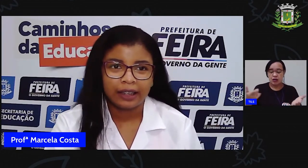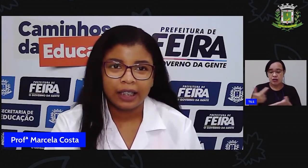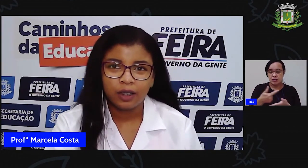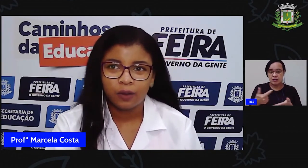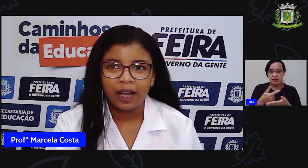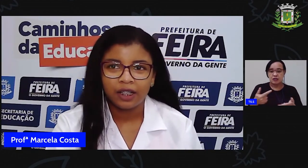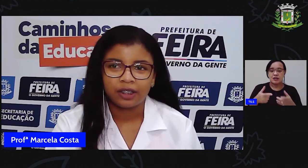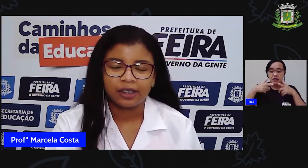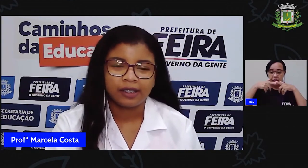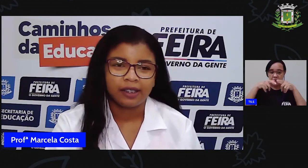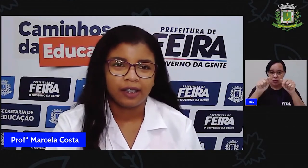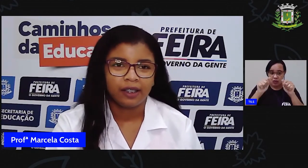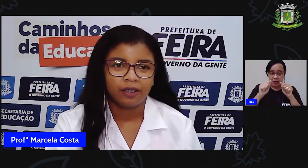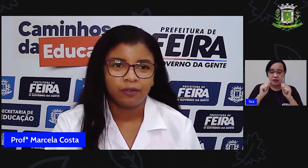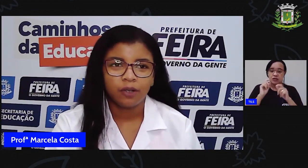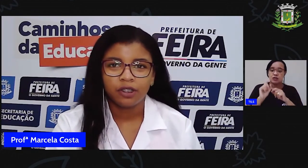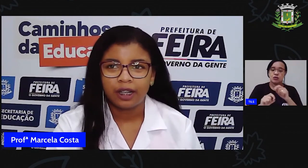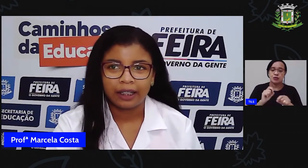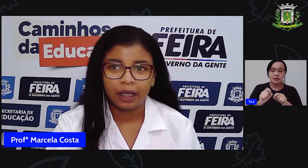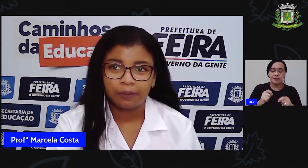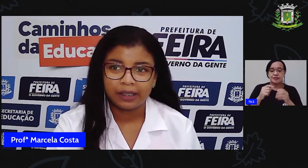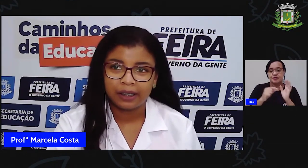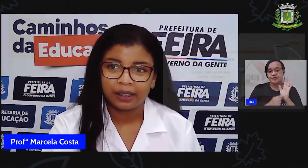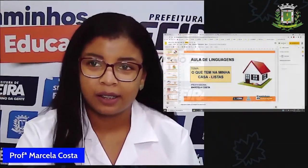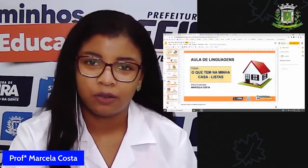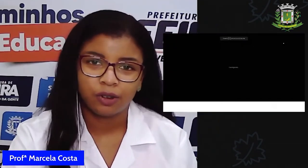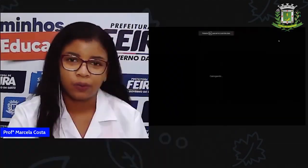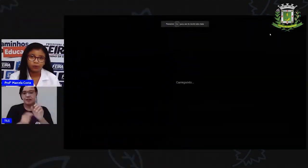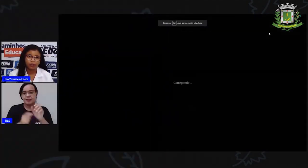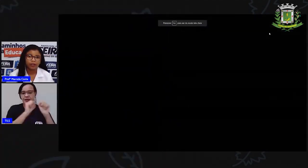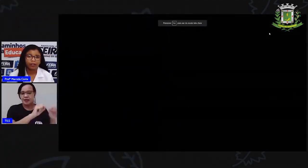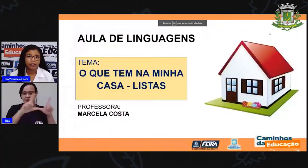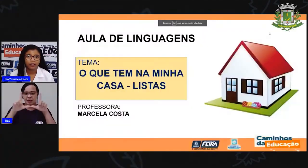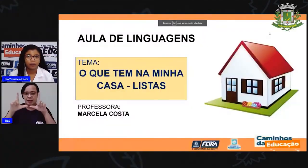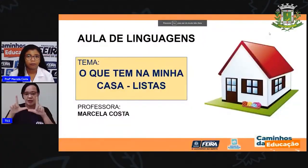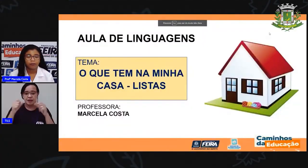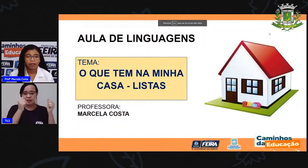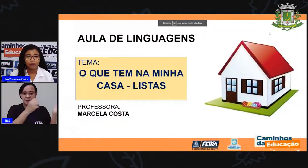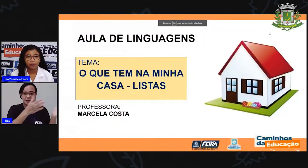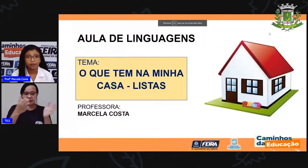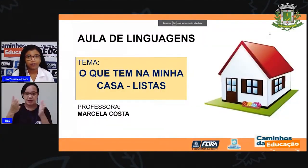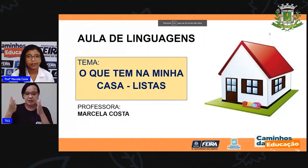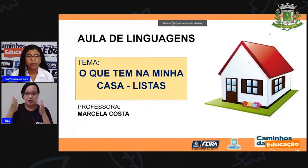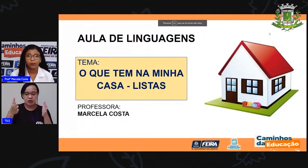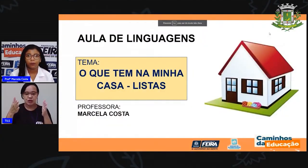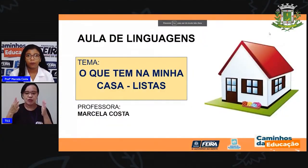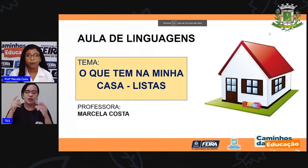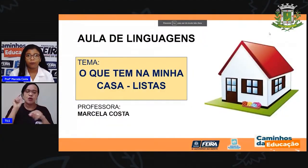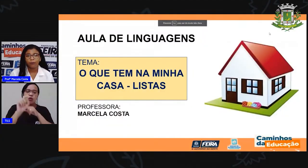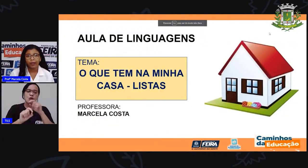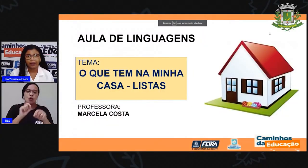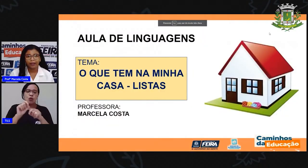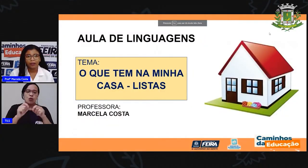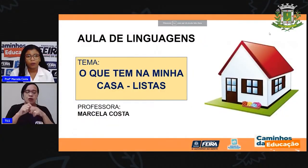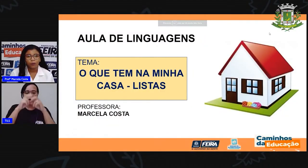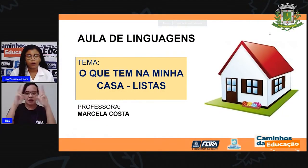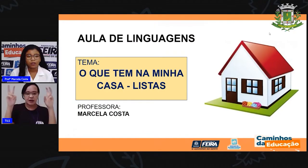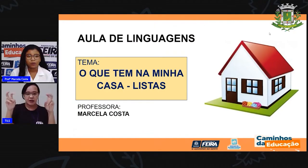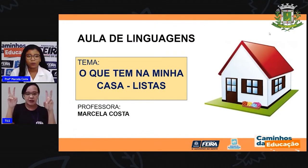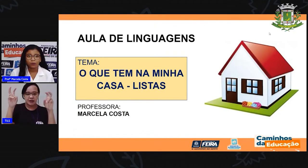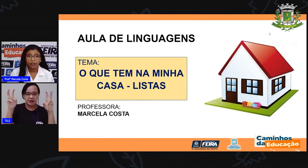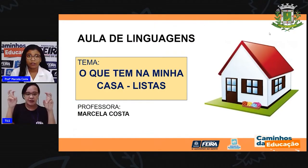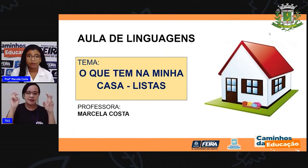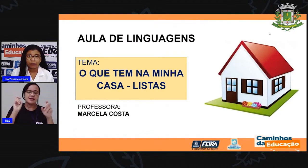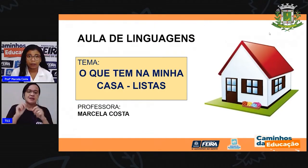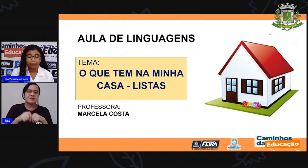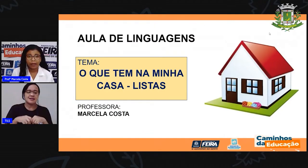linguagem, eu vou mostrar aqui a apresentação de hoje. Falando para você qual é o